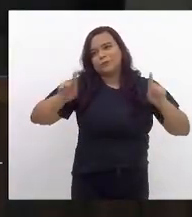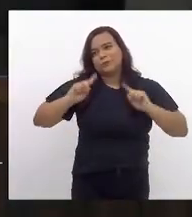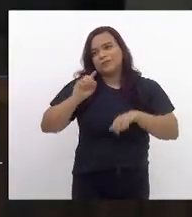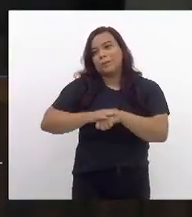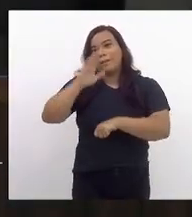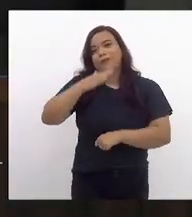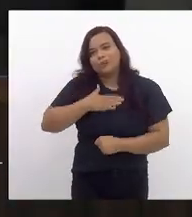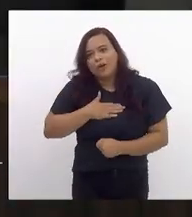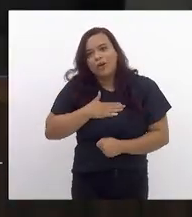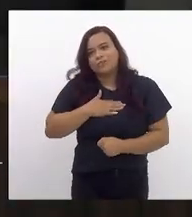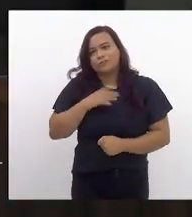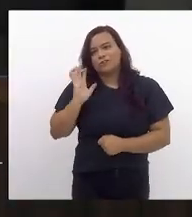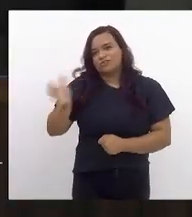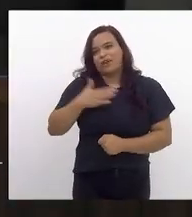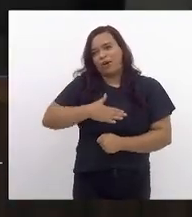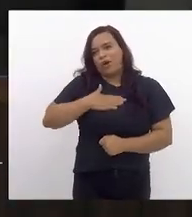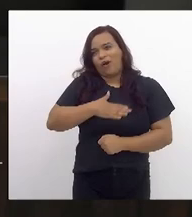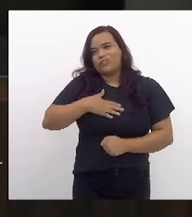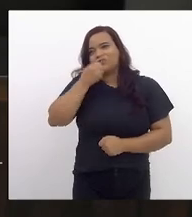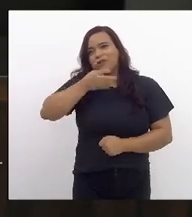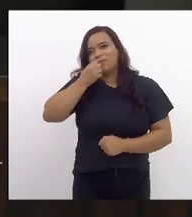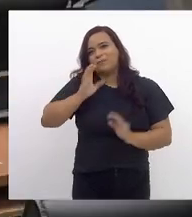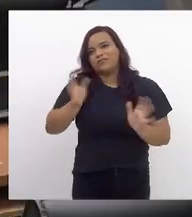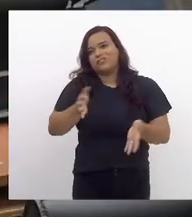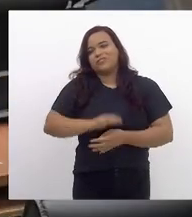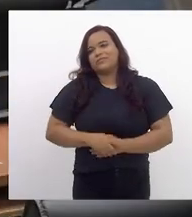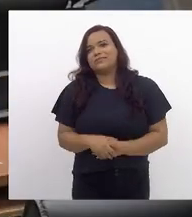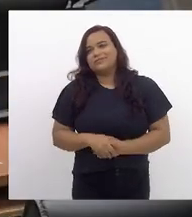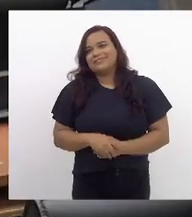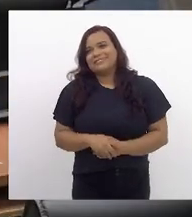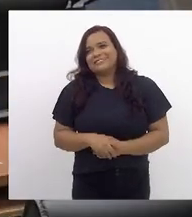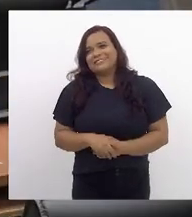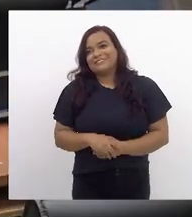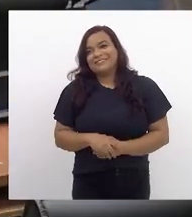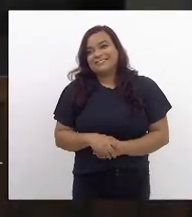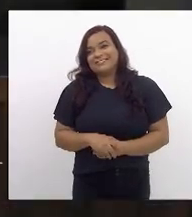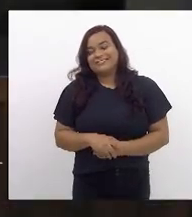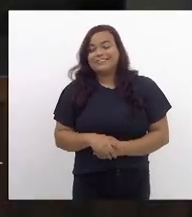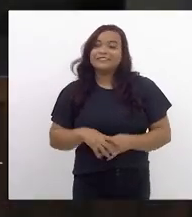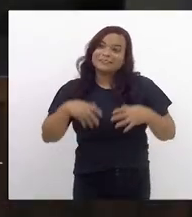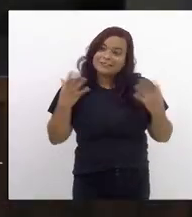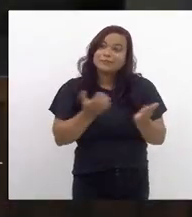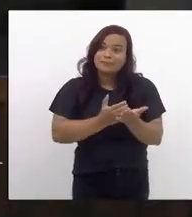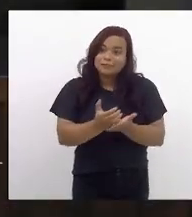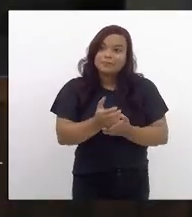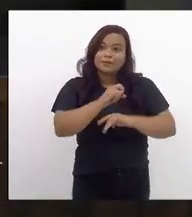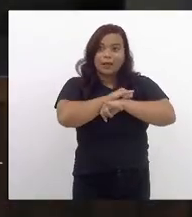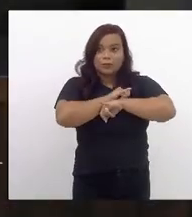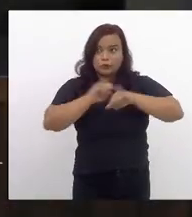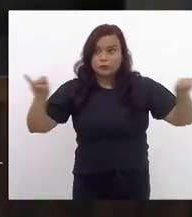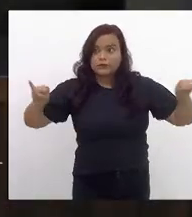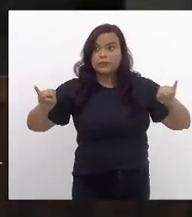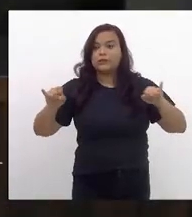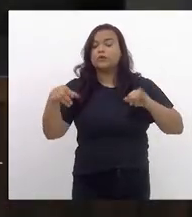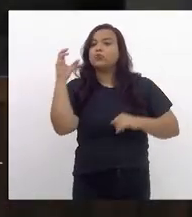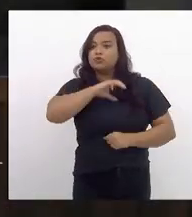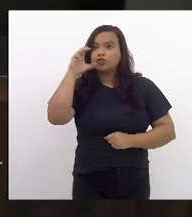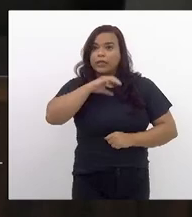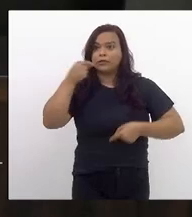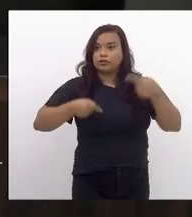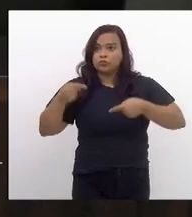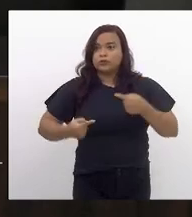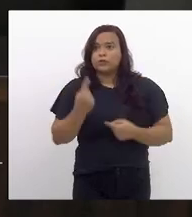gosta. Já gostando, tá bom. É? Então vamos lá. Anuncio em regime de urgência, discussão